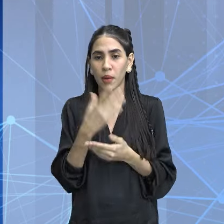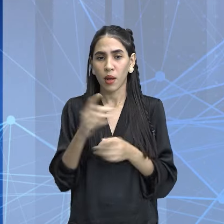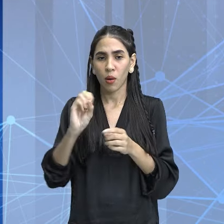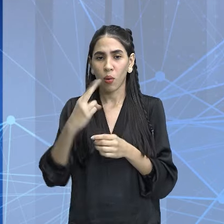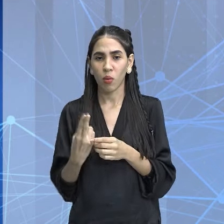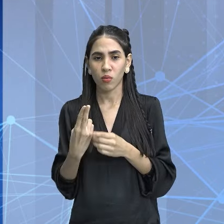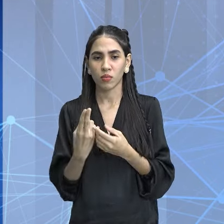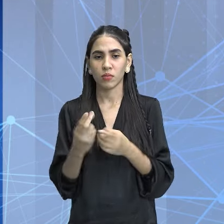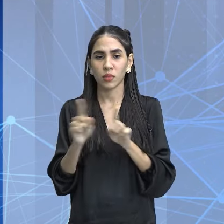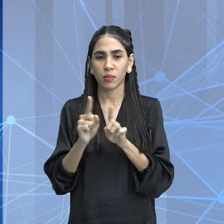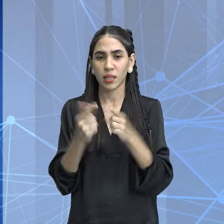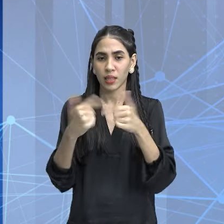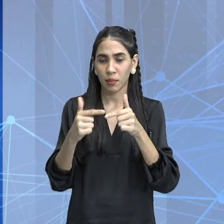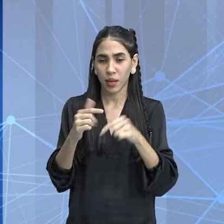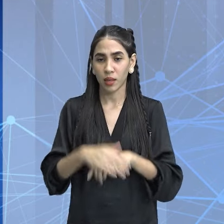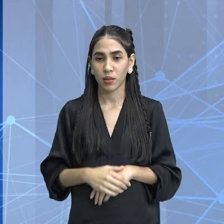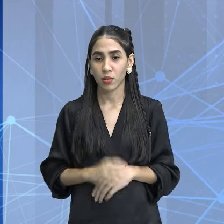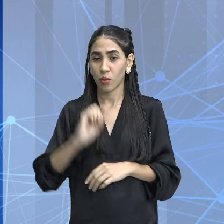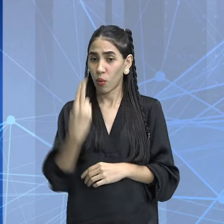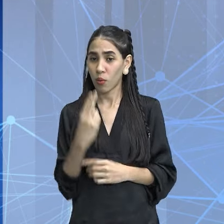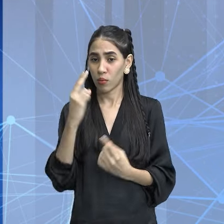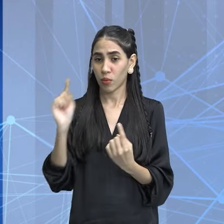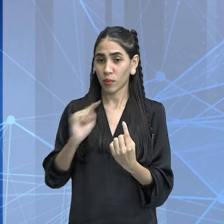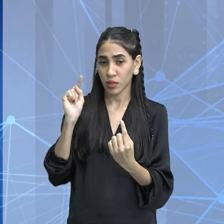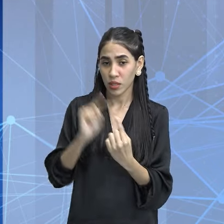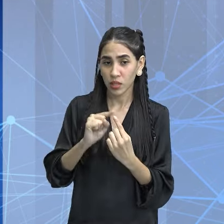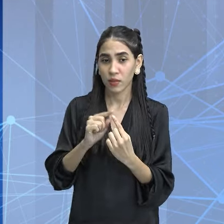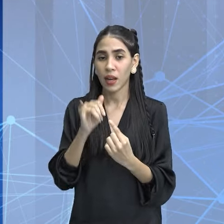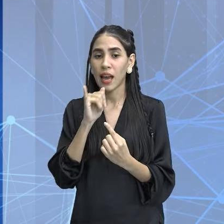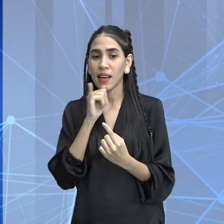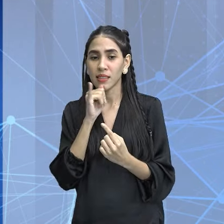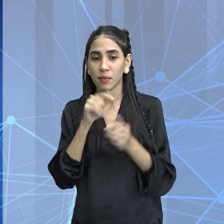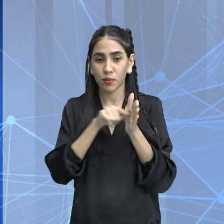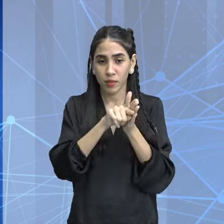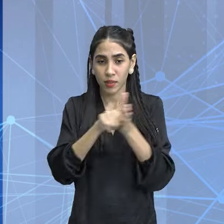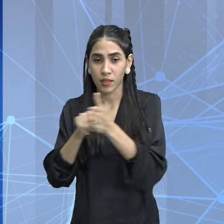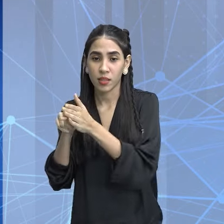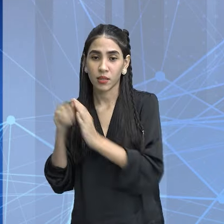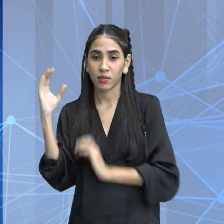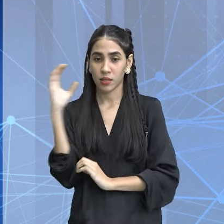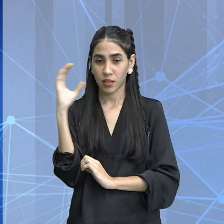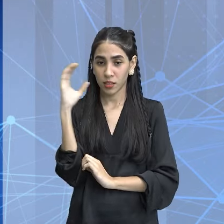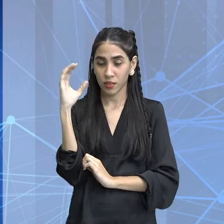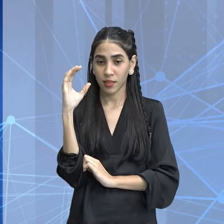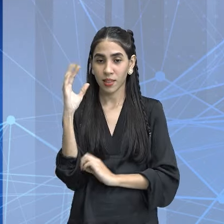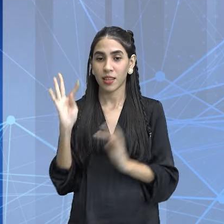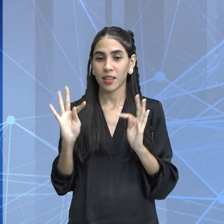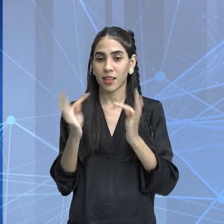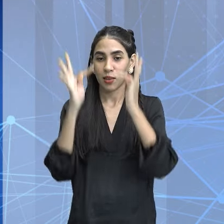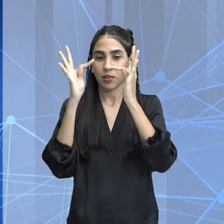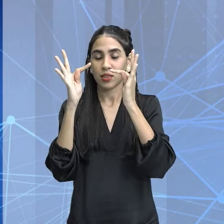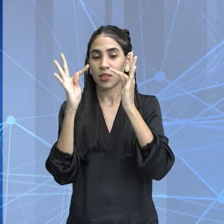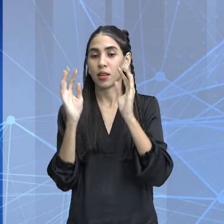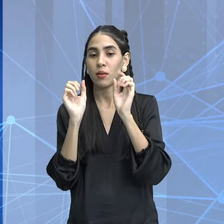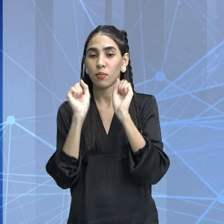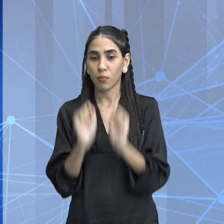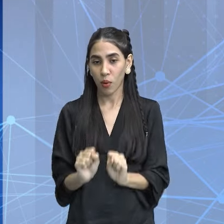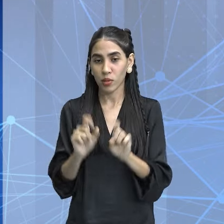ou na realização de objetivos, como investigações científicas. Tecnologia pode ser